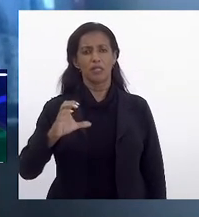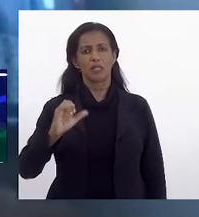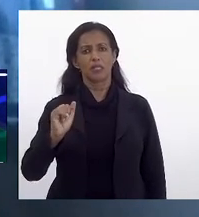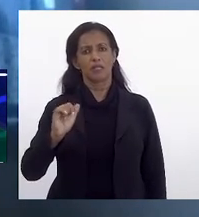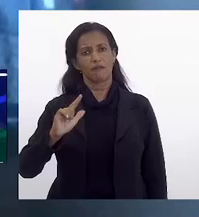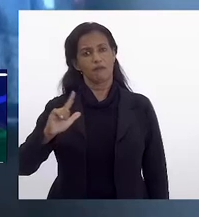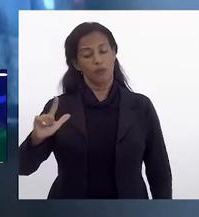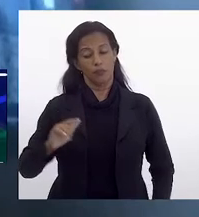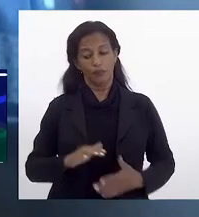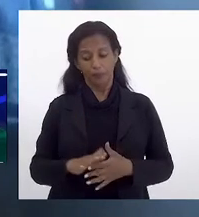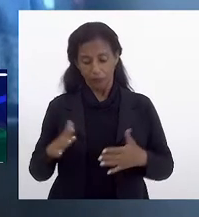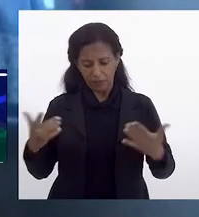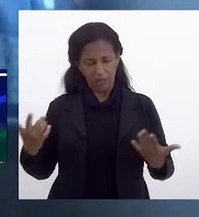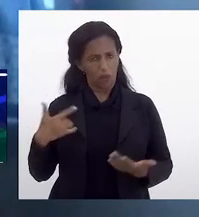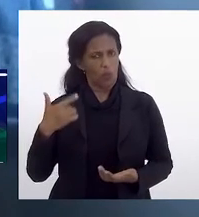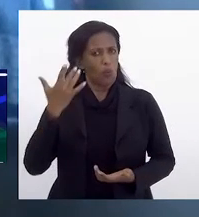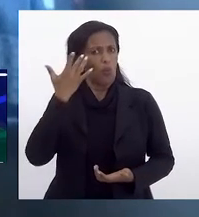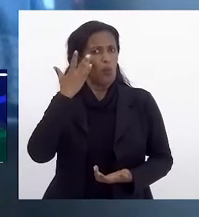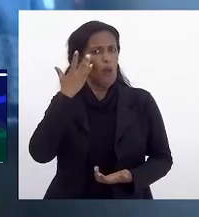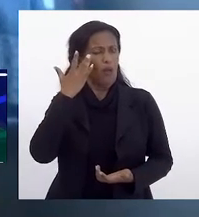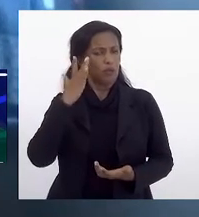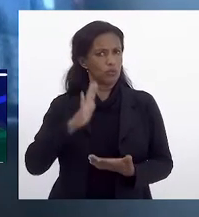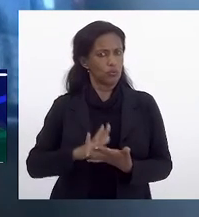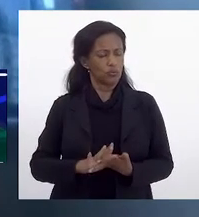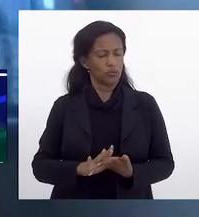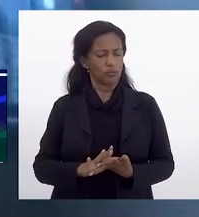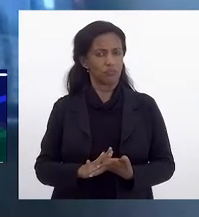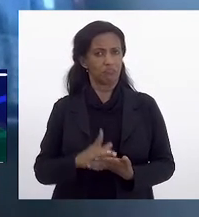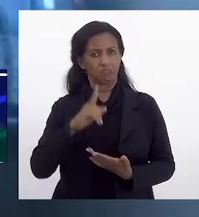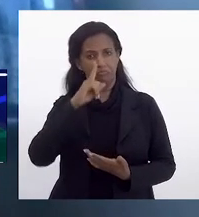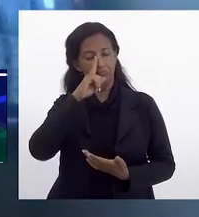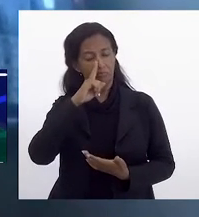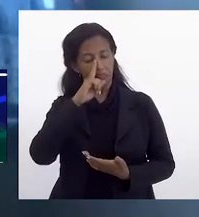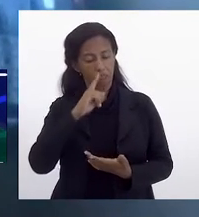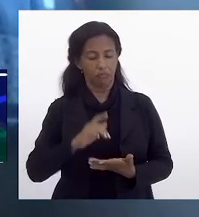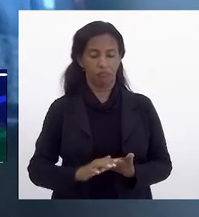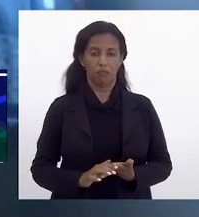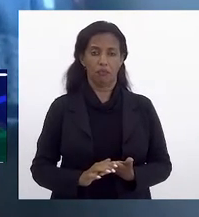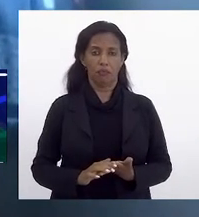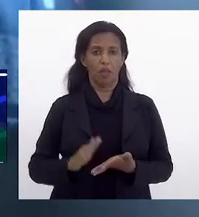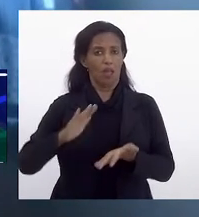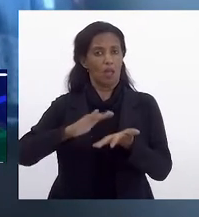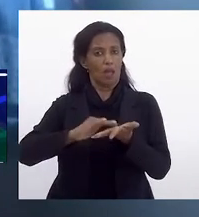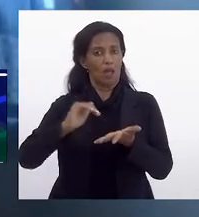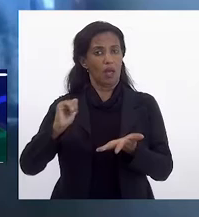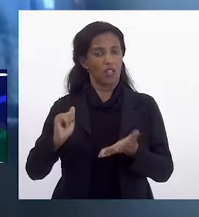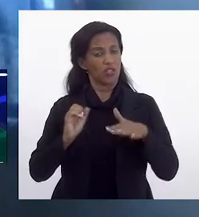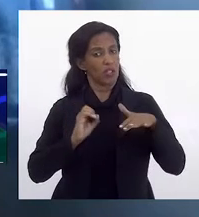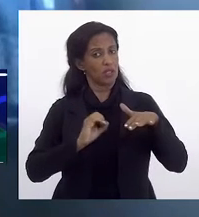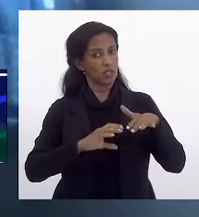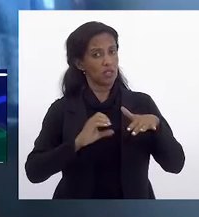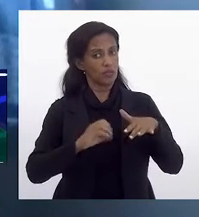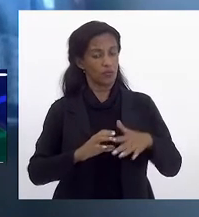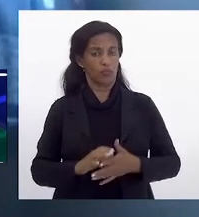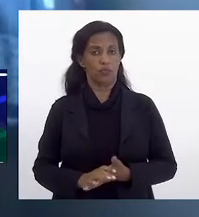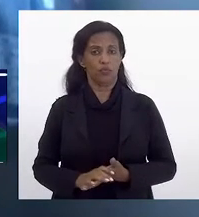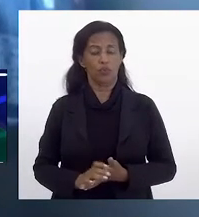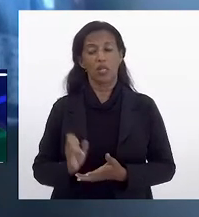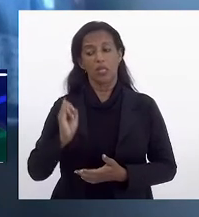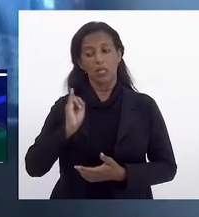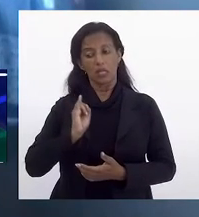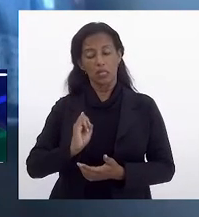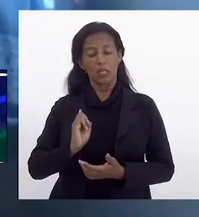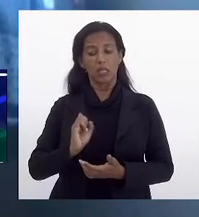Então, eu acho temerário a extinção desse fundo. E, se for